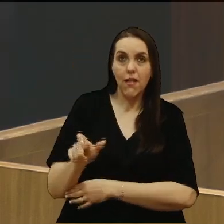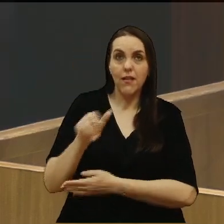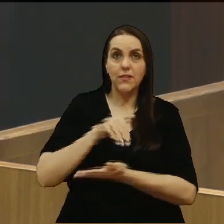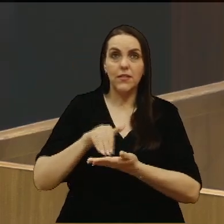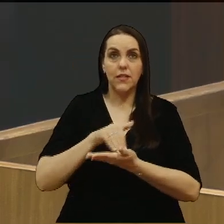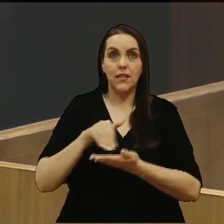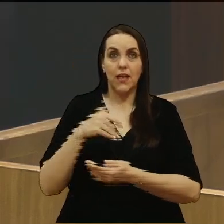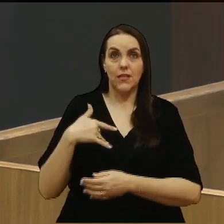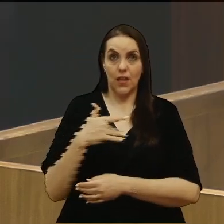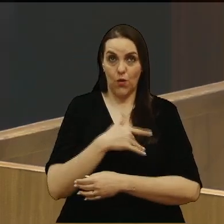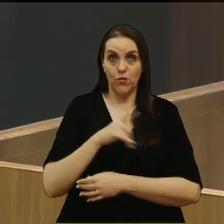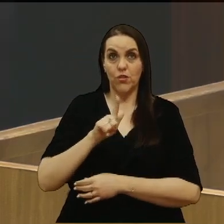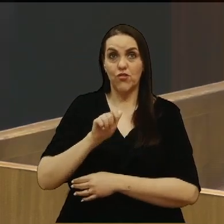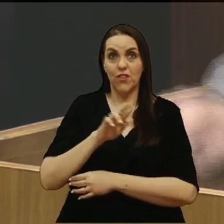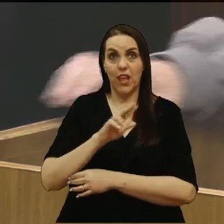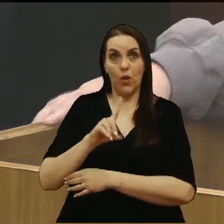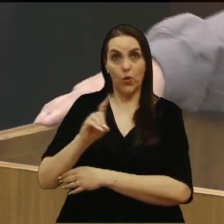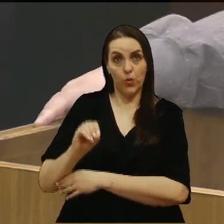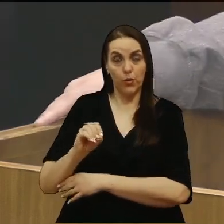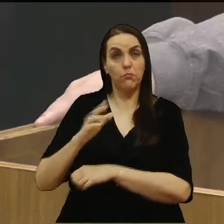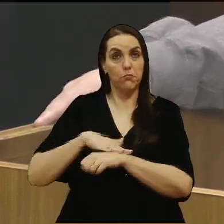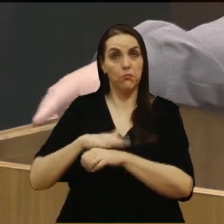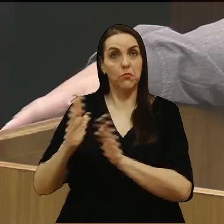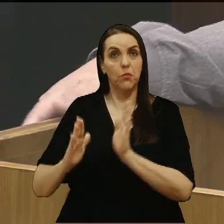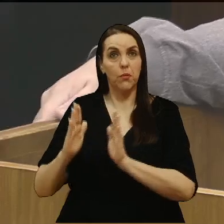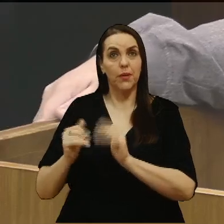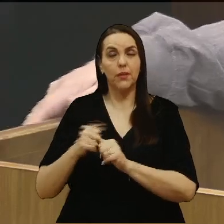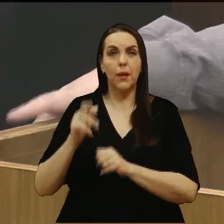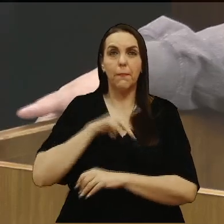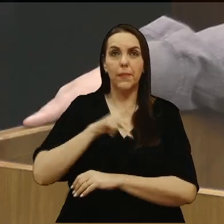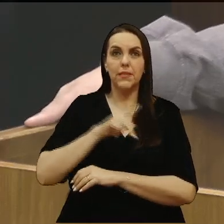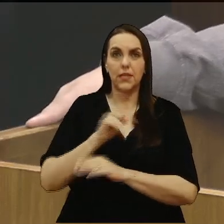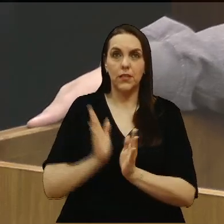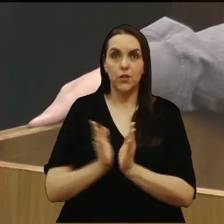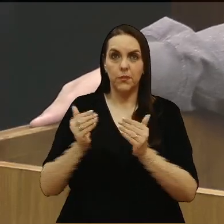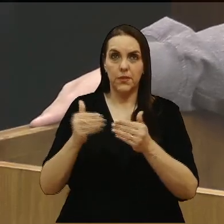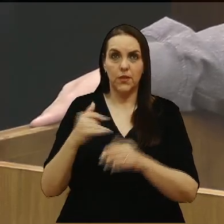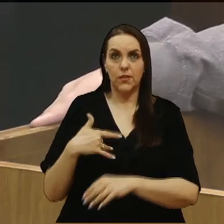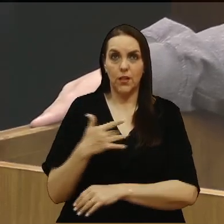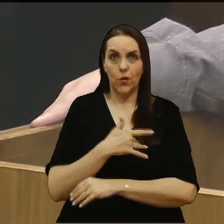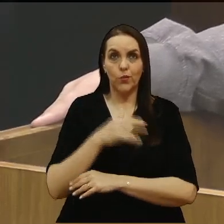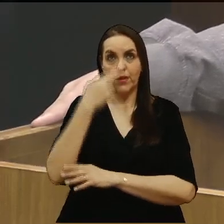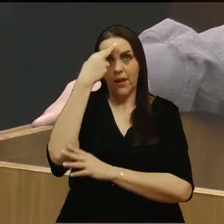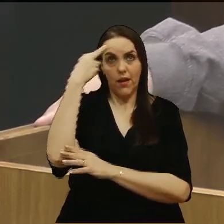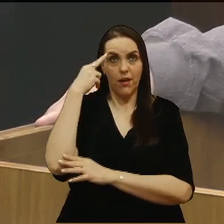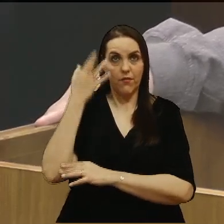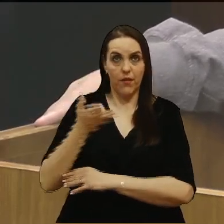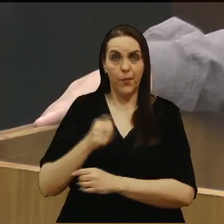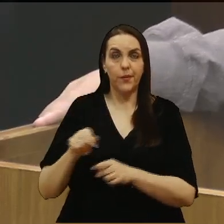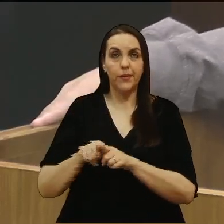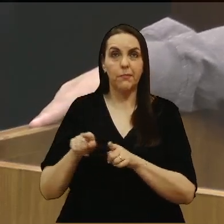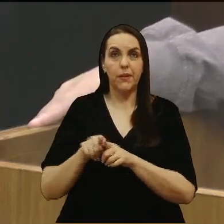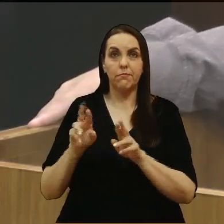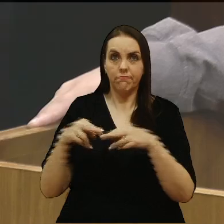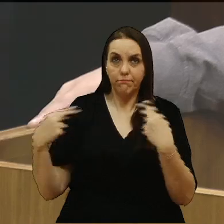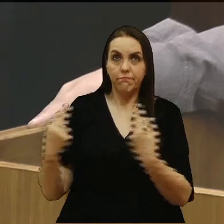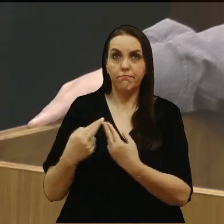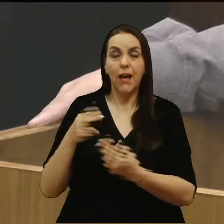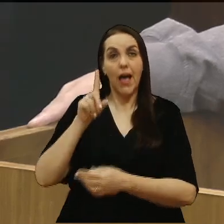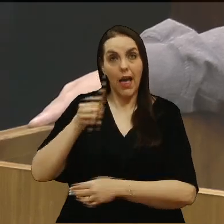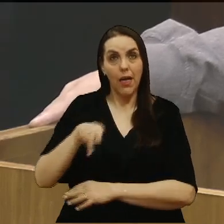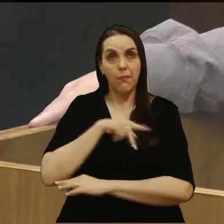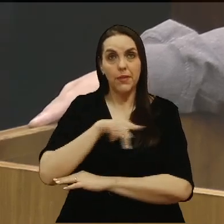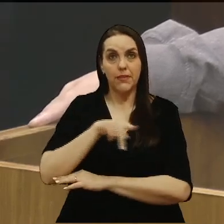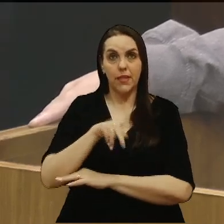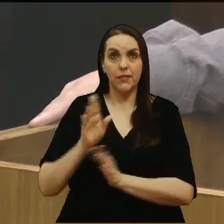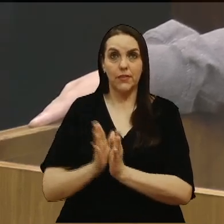da Saúde, que era o Geraldo, e o presidente da Comissão de Saúde, o Rafael Bueno, que até então era presidente,